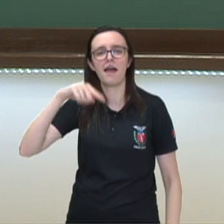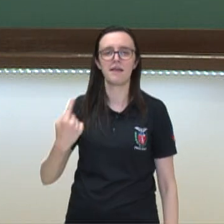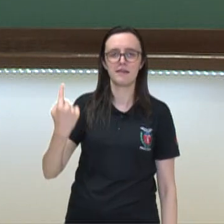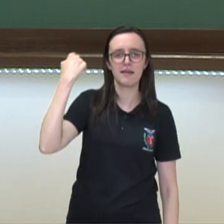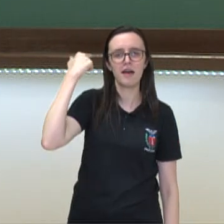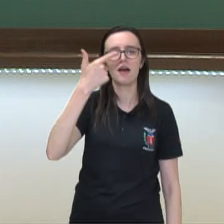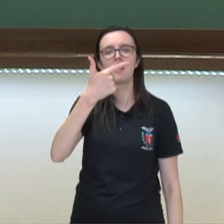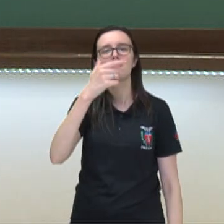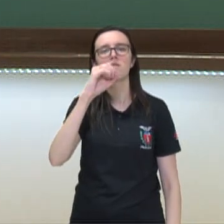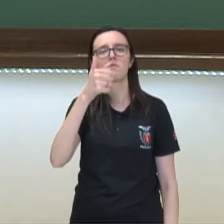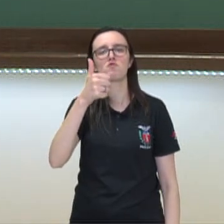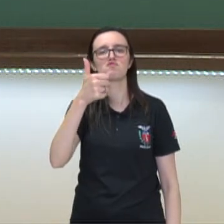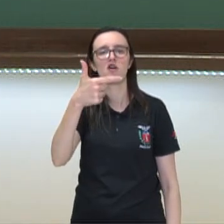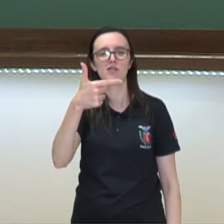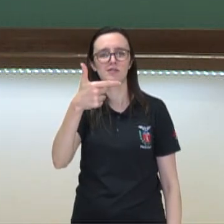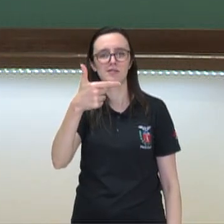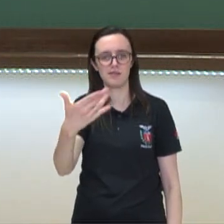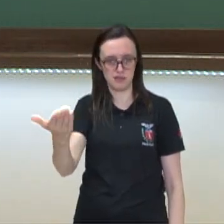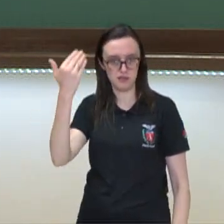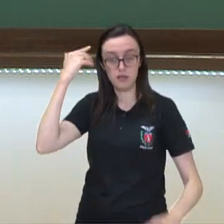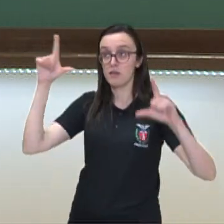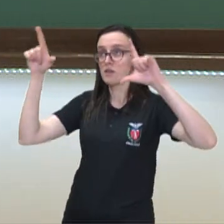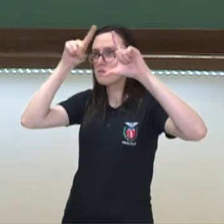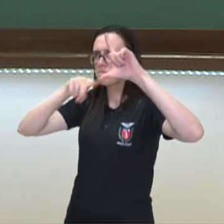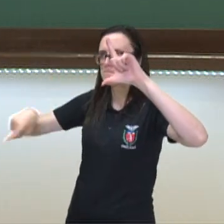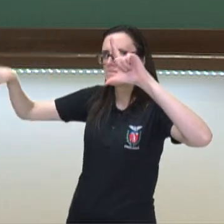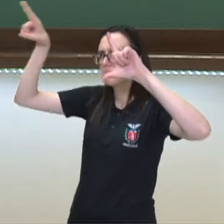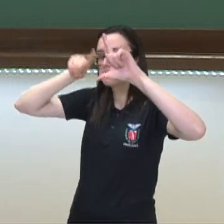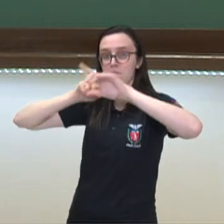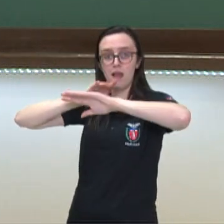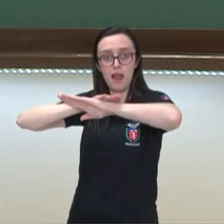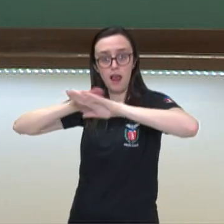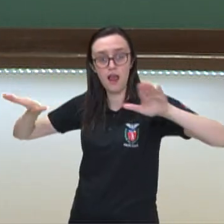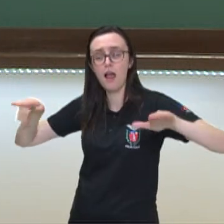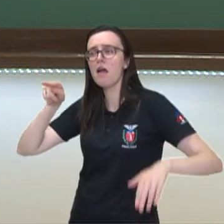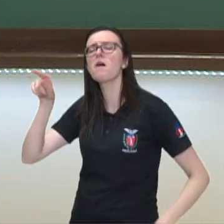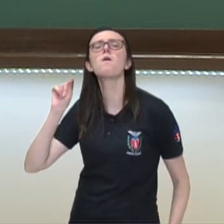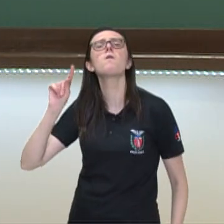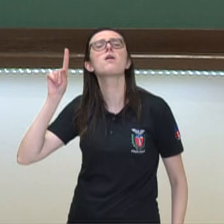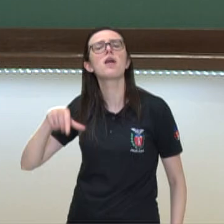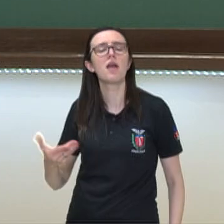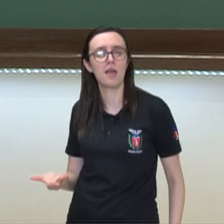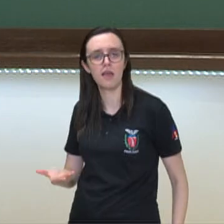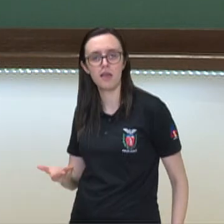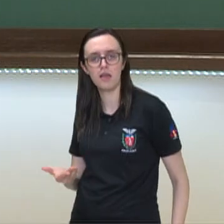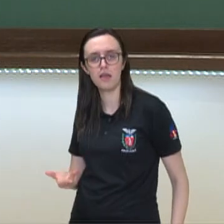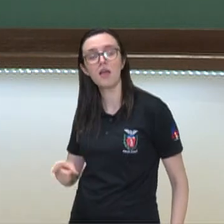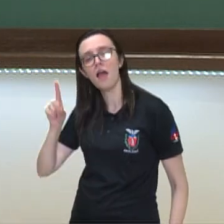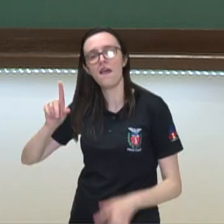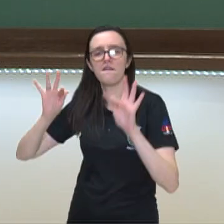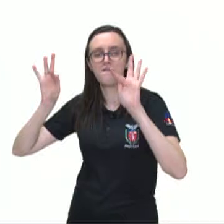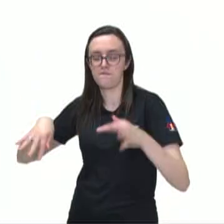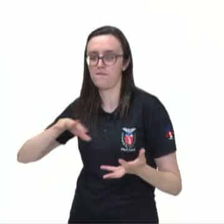2012. Então, como o calendário acabava em 2012, criou-se a ideia de que era possivelmente o fim do mundo. Então, o calendário maia